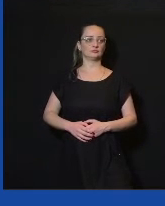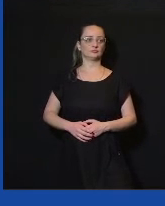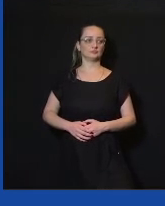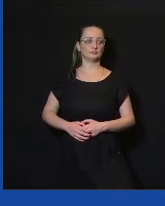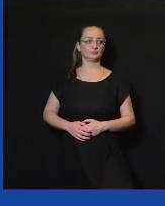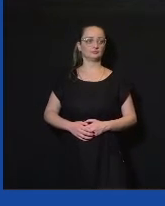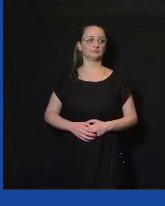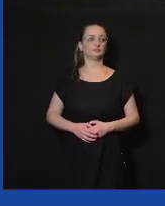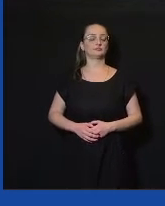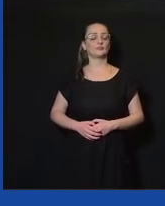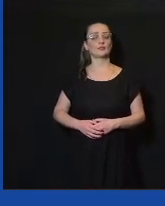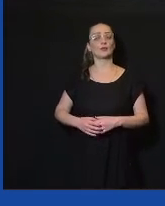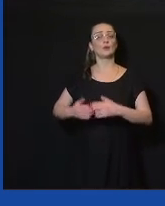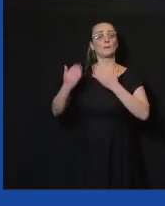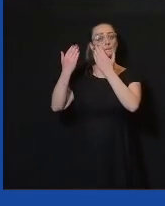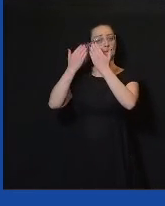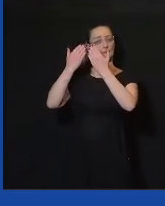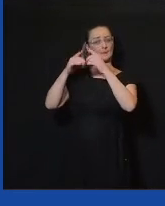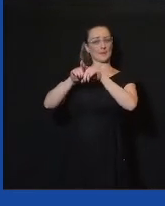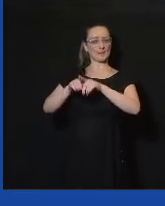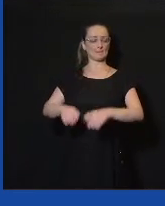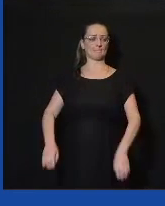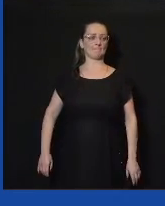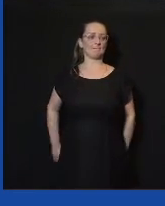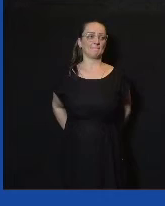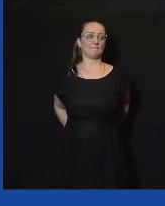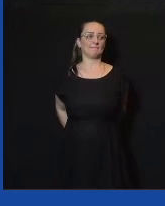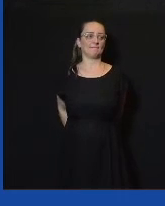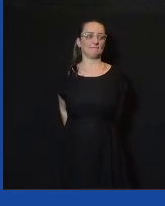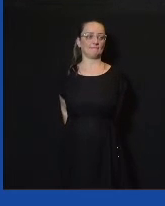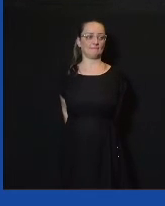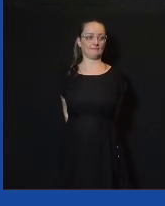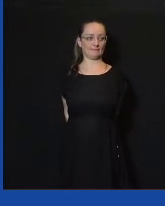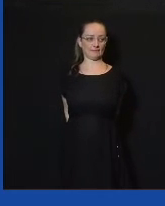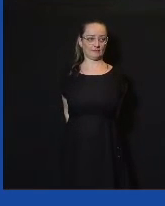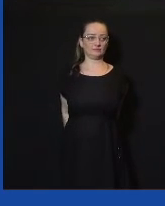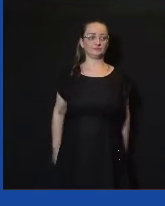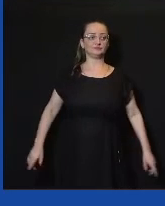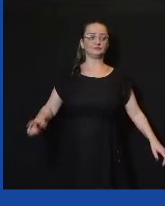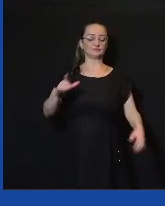enfim, do psicológico, que teve um papel esse vínculo?